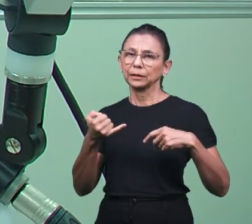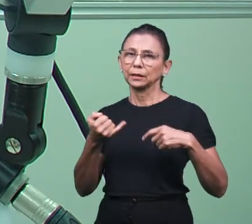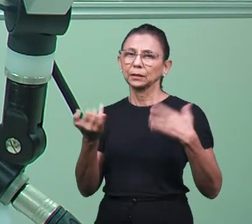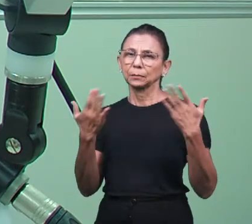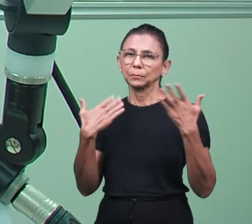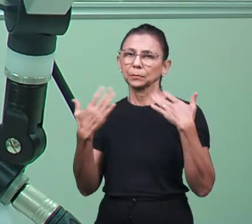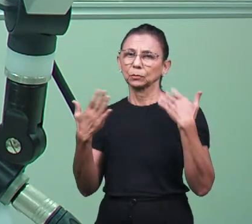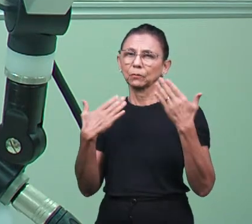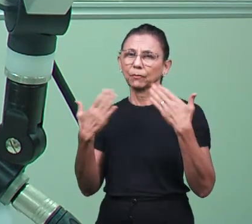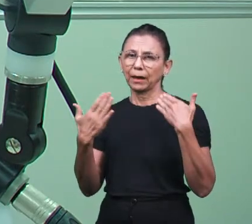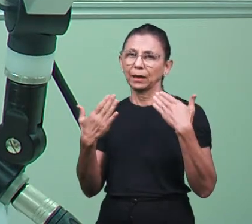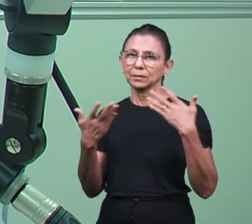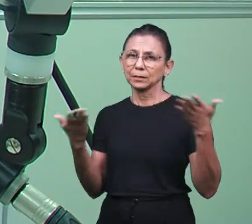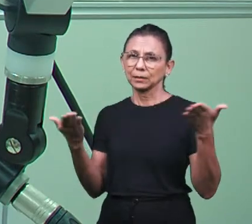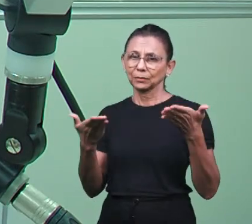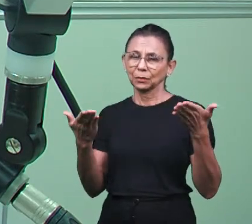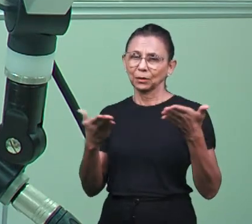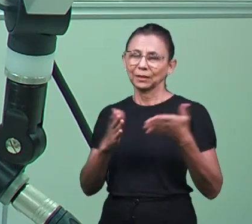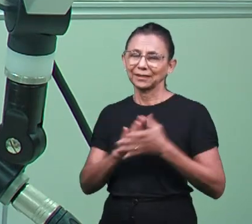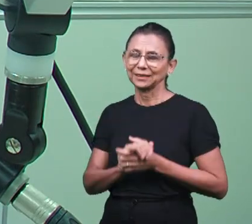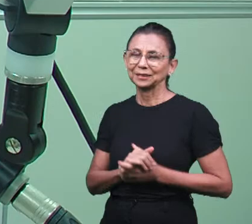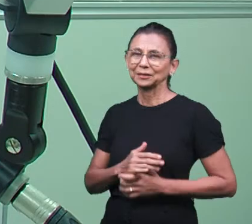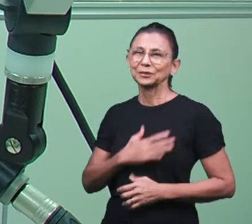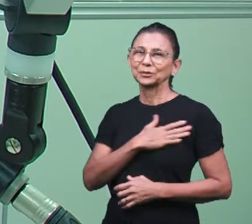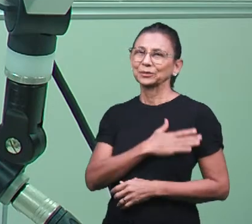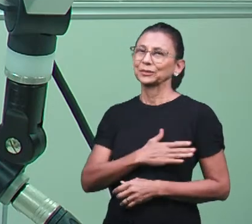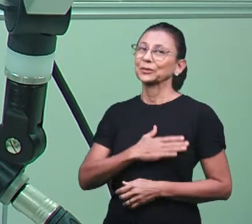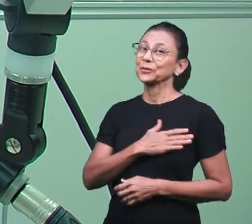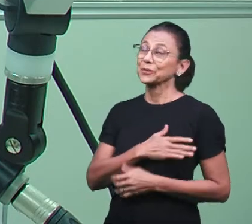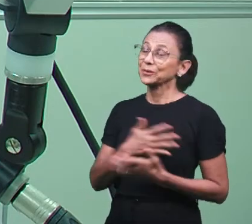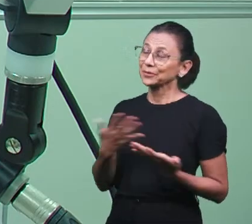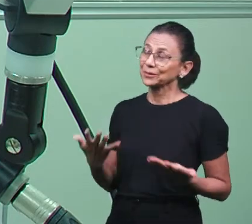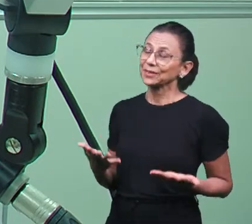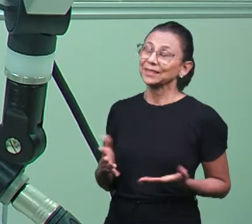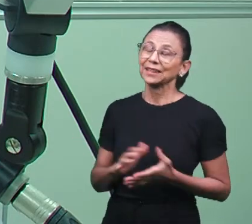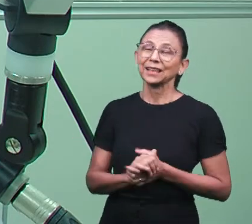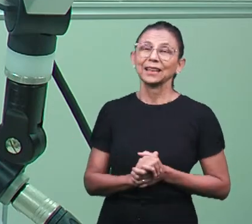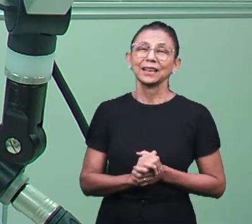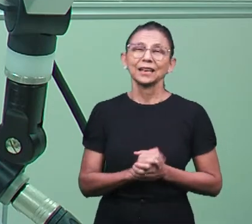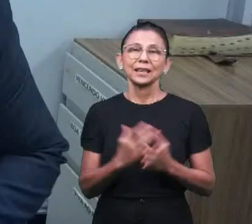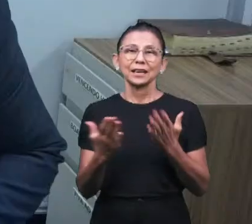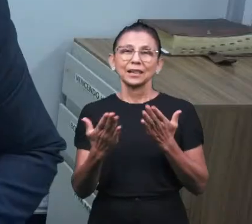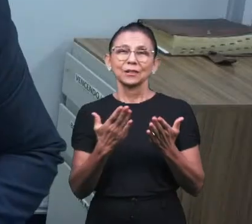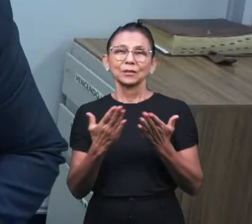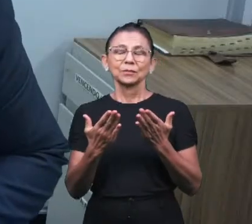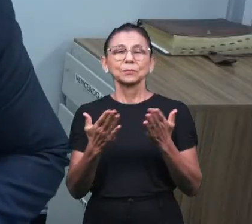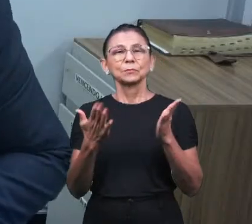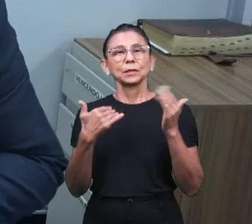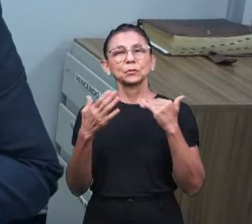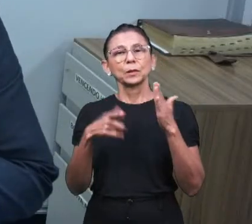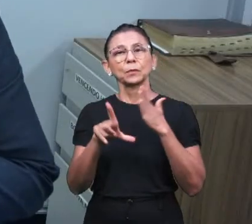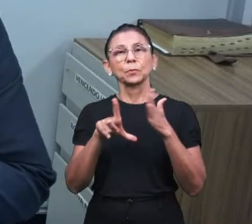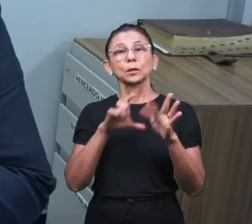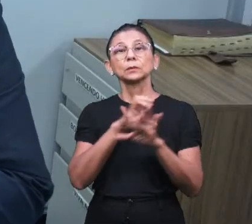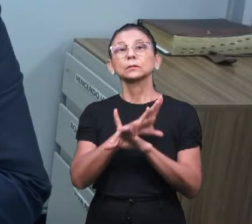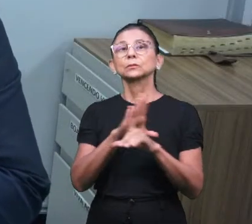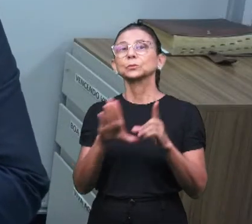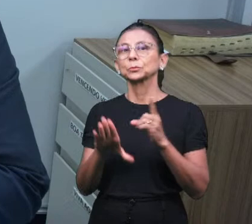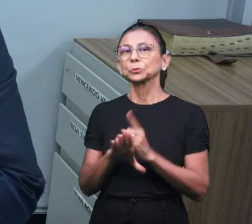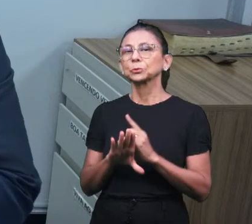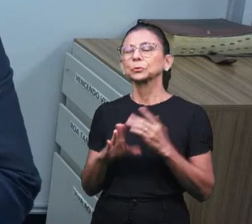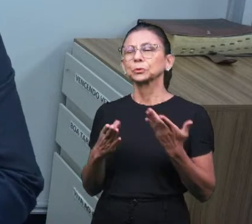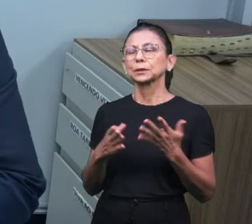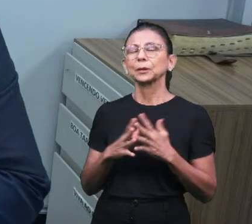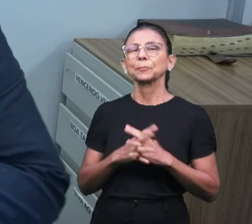nesse bate-papo muito agradável de pré-culto, né? A gente chama de pré-culto. Amém. Eu já compartilhei nas